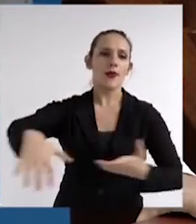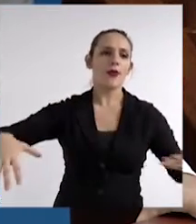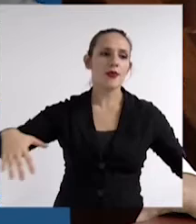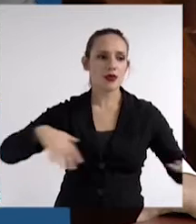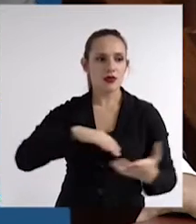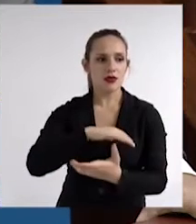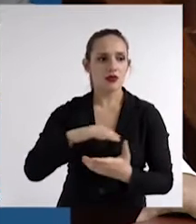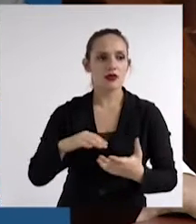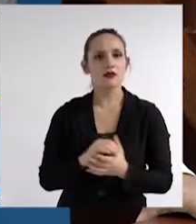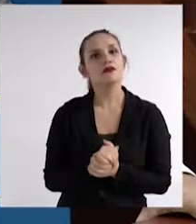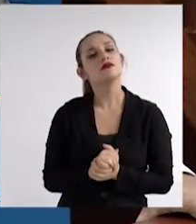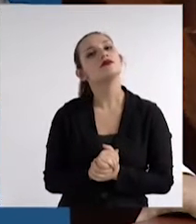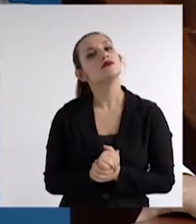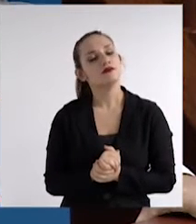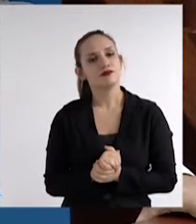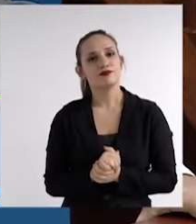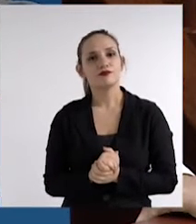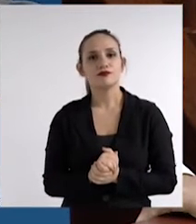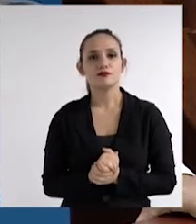pode ter sido dada.